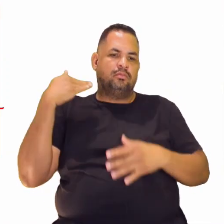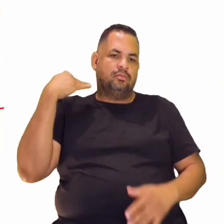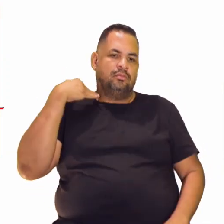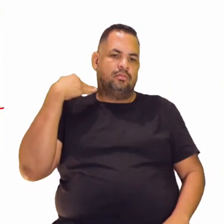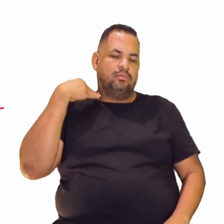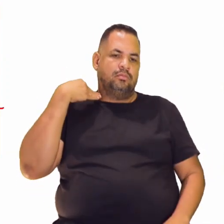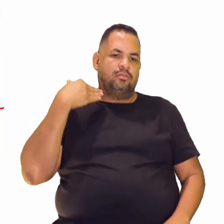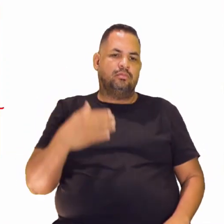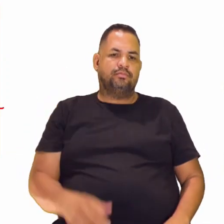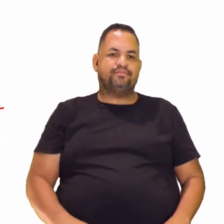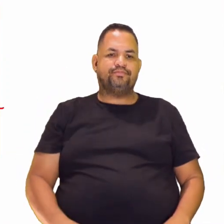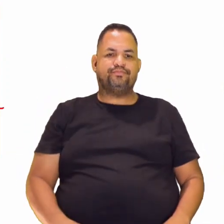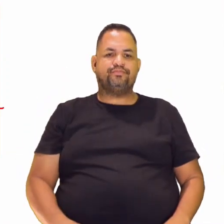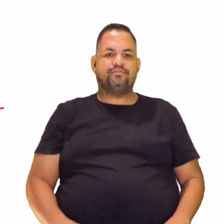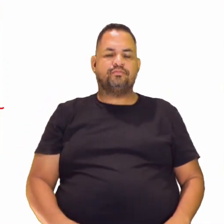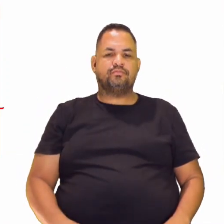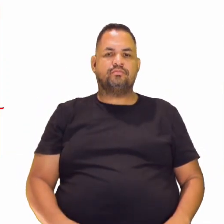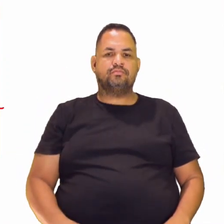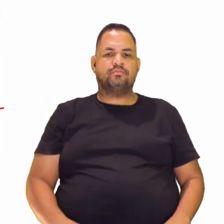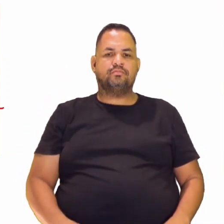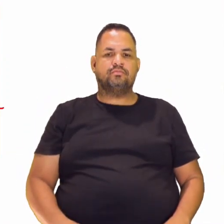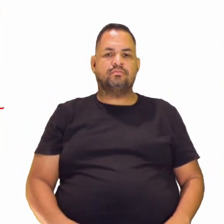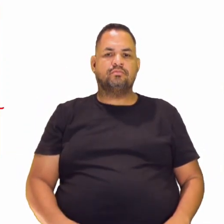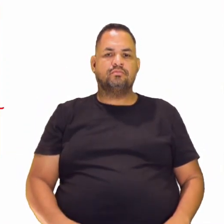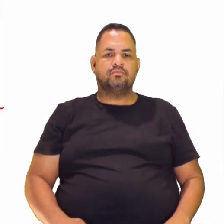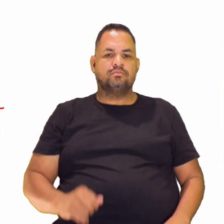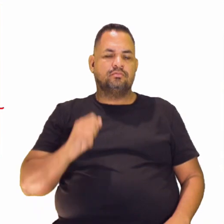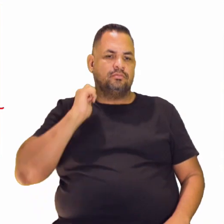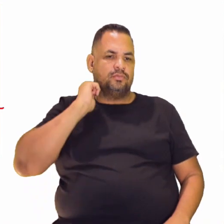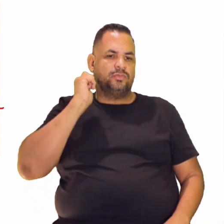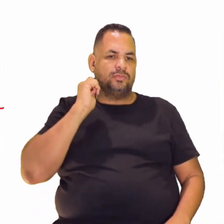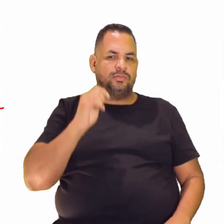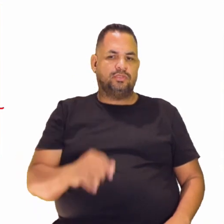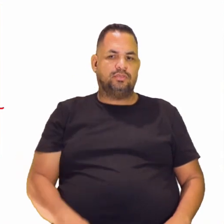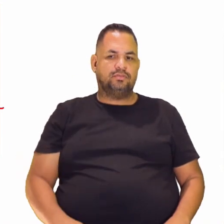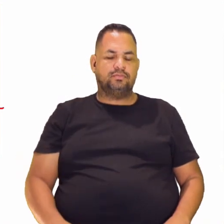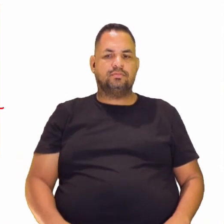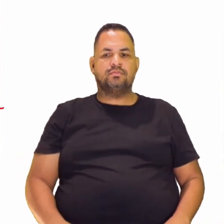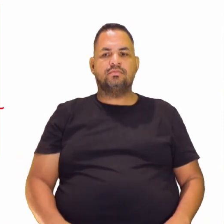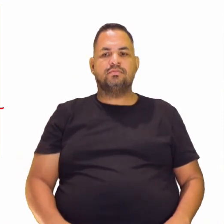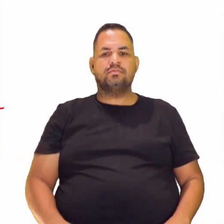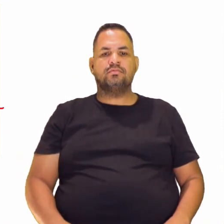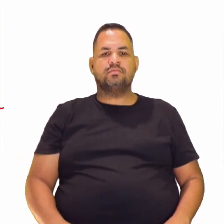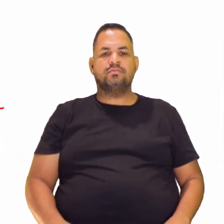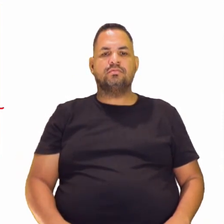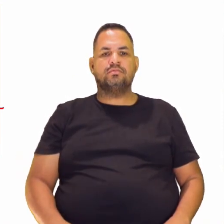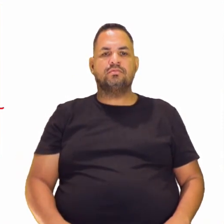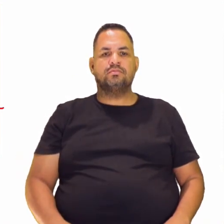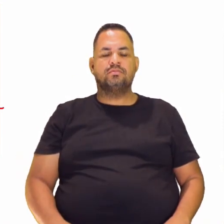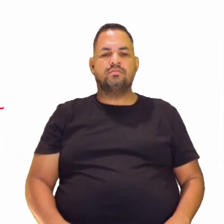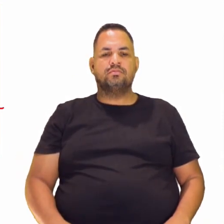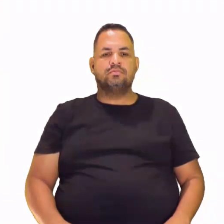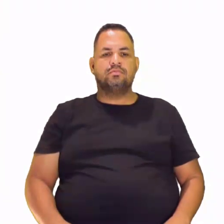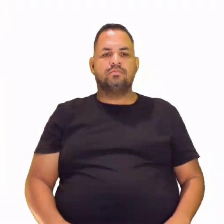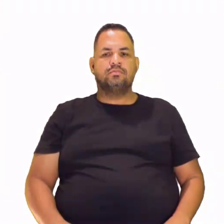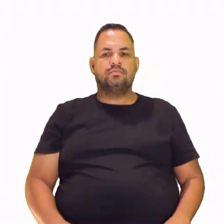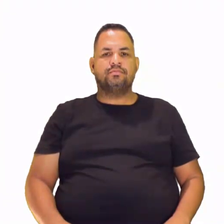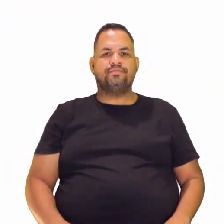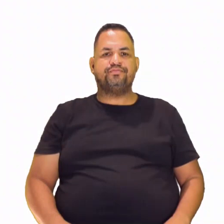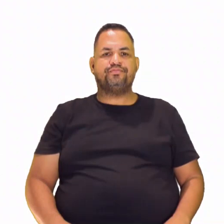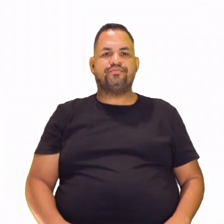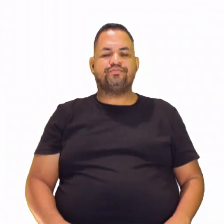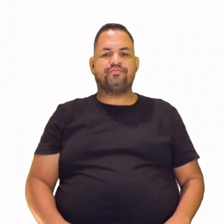Gerais. Então, veja aí a valoração do trabalho dessa artista